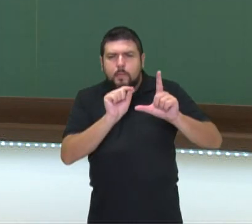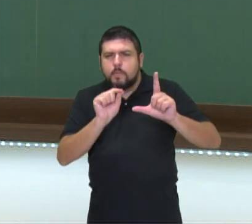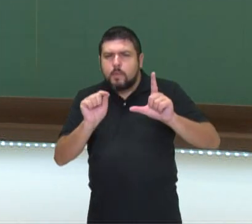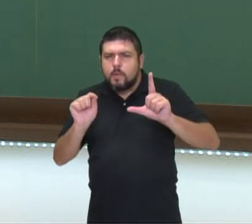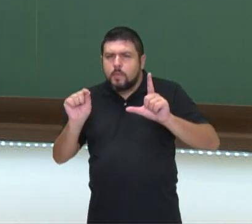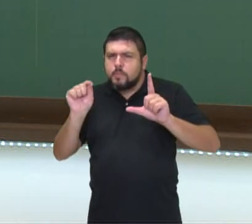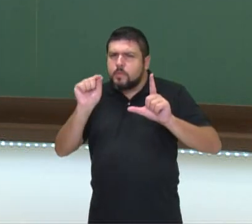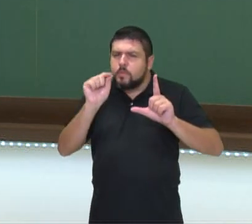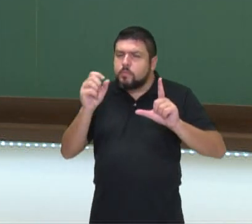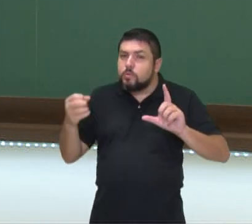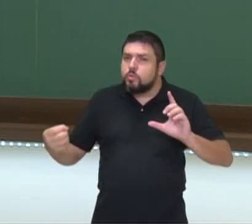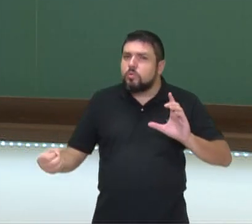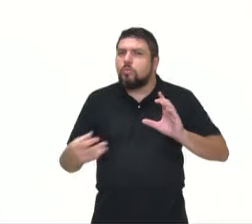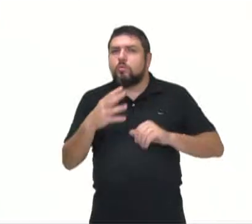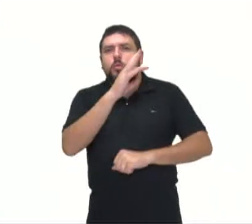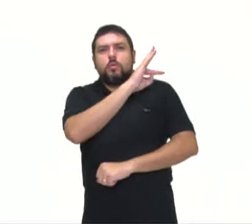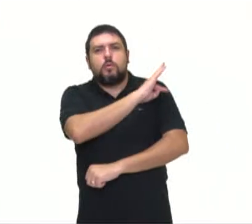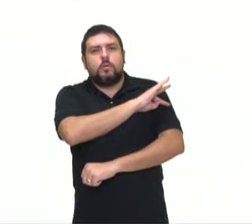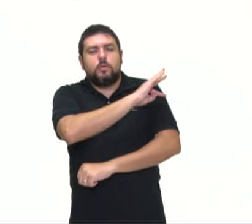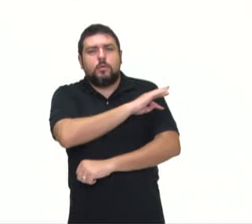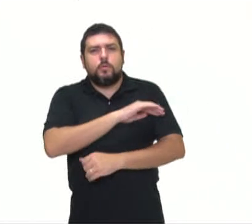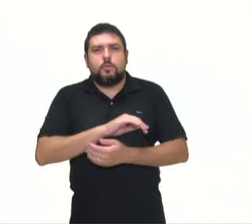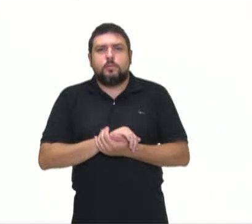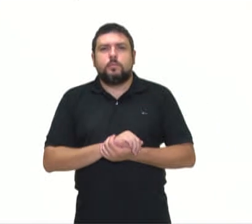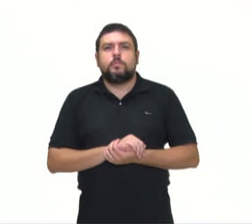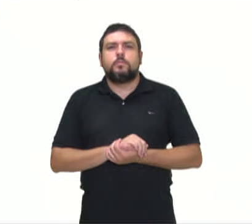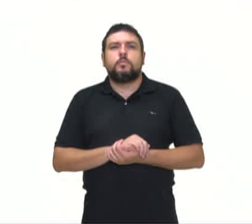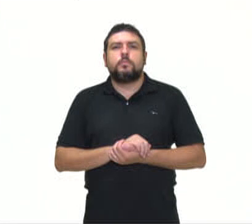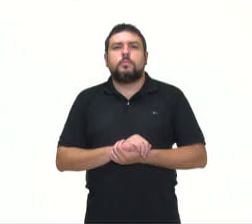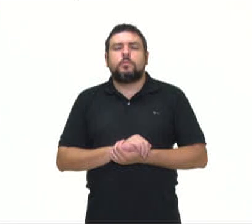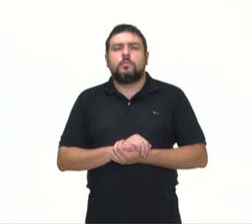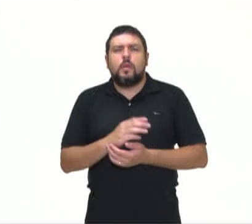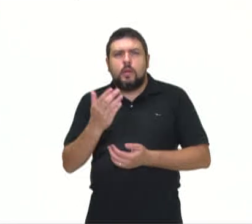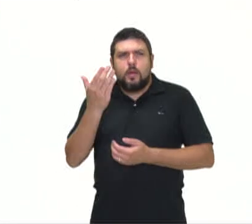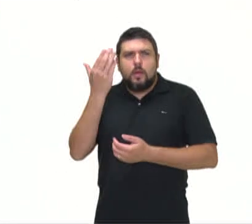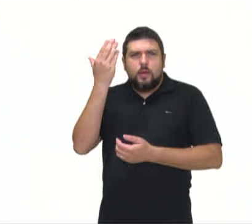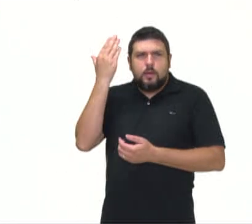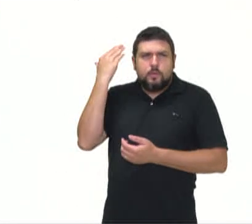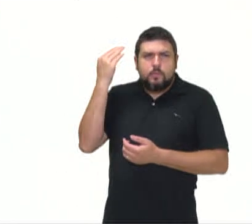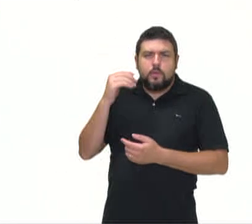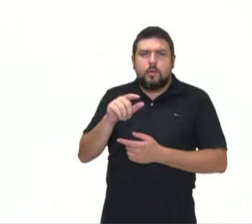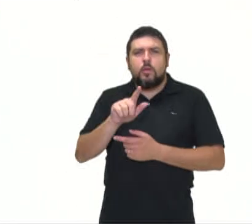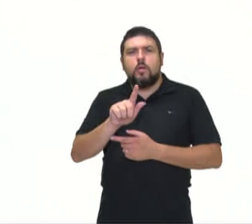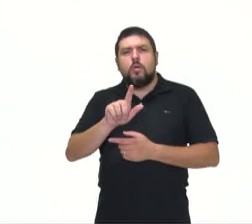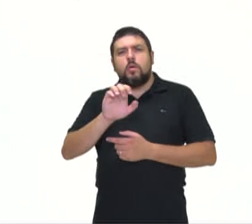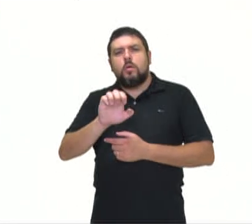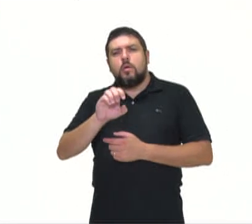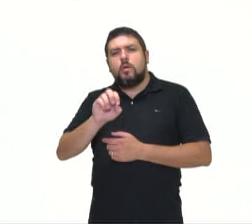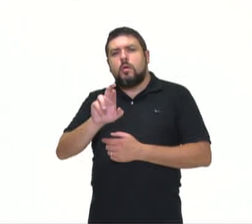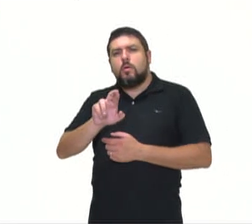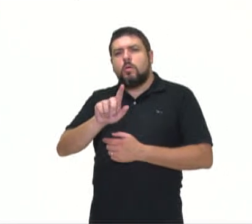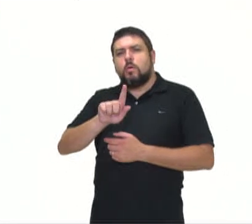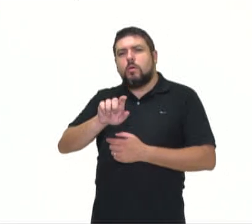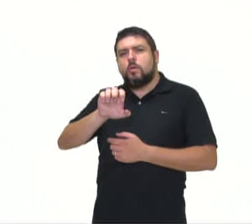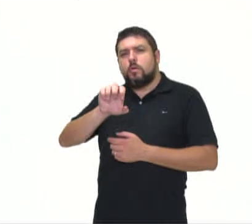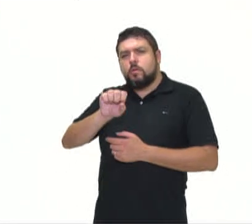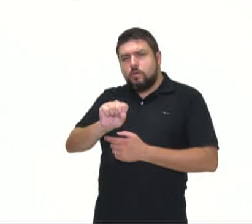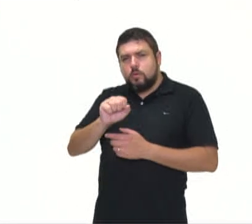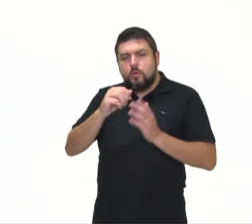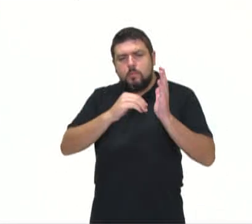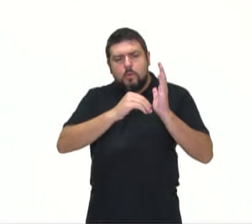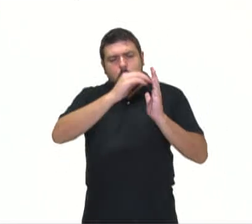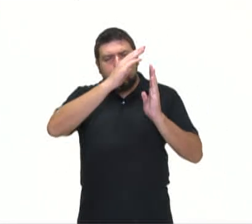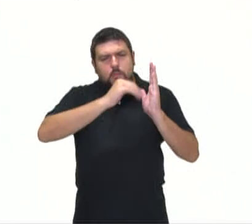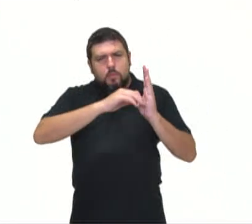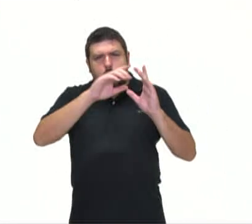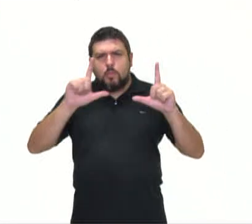Vejamos então. Quando Georges Seurat mostrou ao mundo sua obra Um Domingo na Ilha